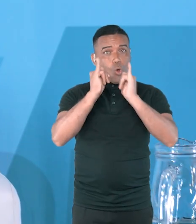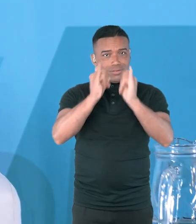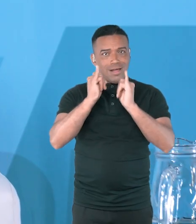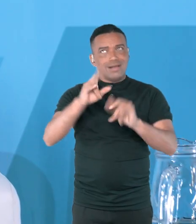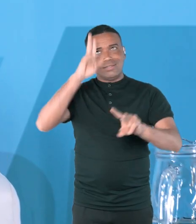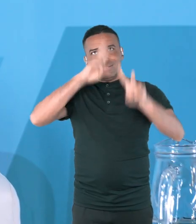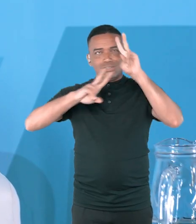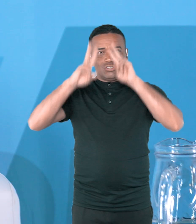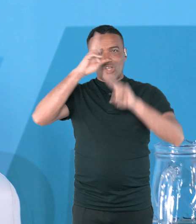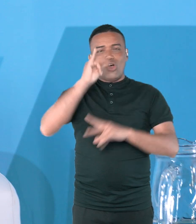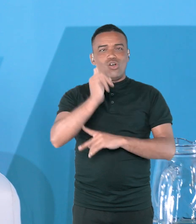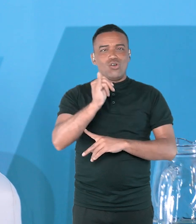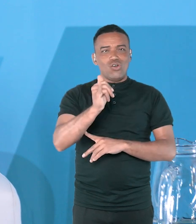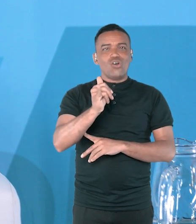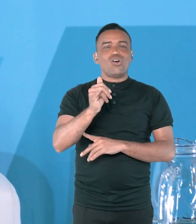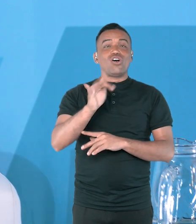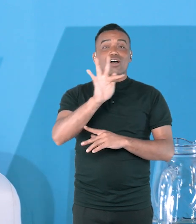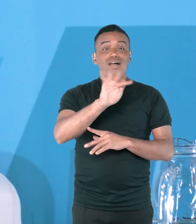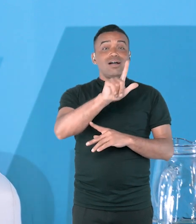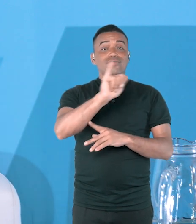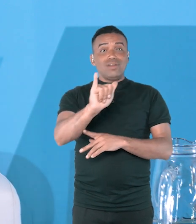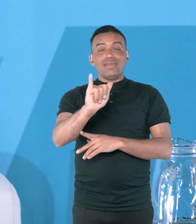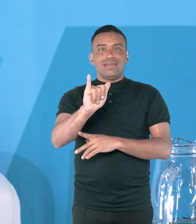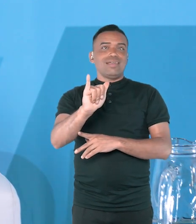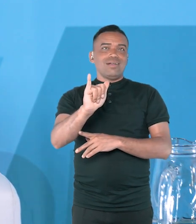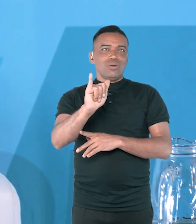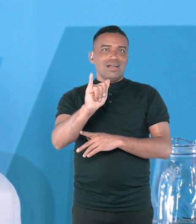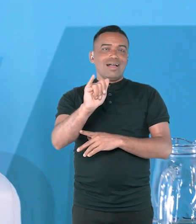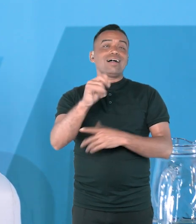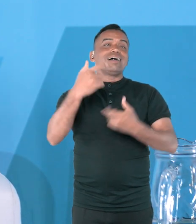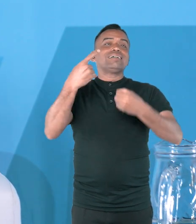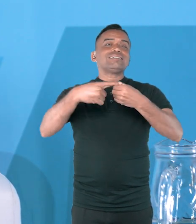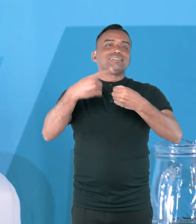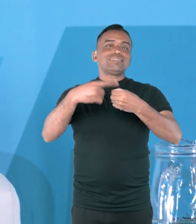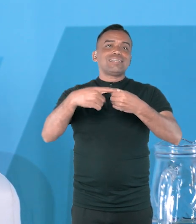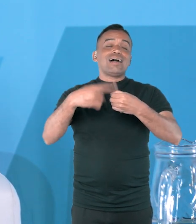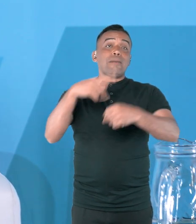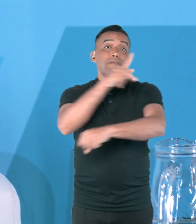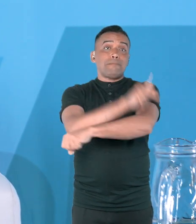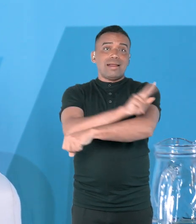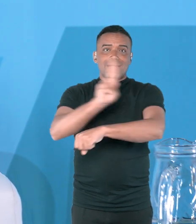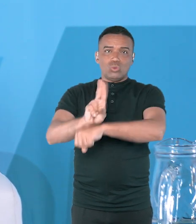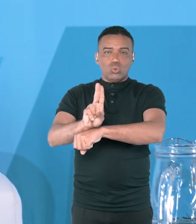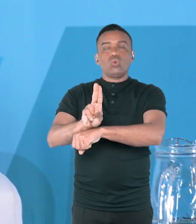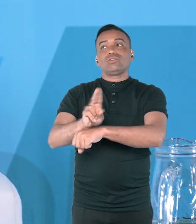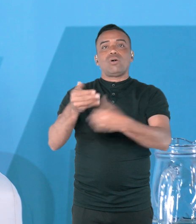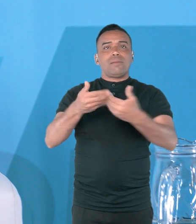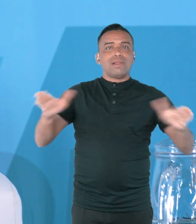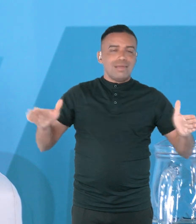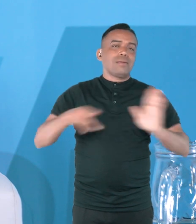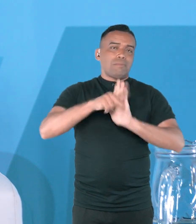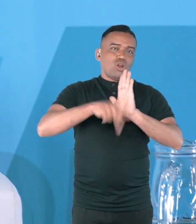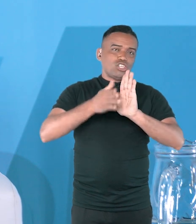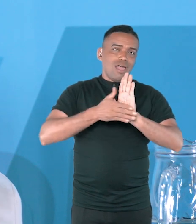histórias contando história, né, do Fli Paracatu, então eu esqueci de agradecer. Muito obrigado ao pessoal por ceder o espaço para a